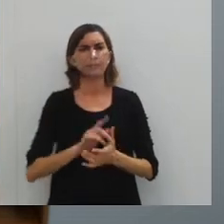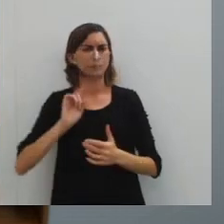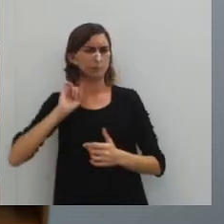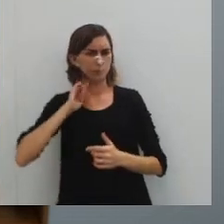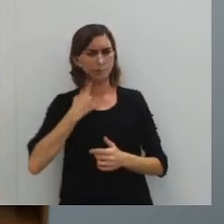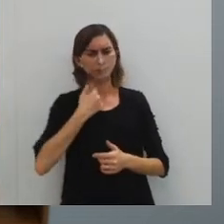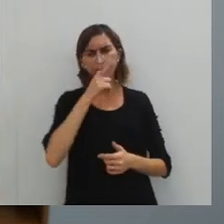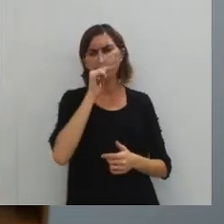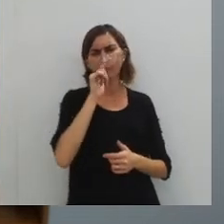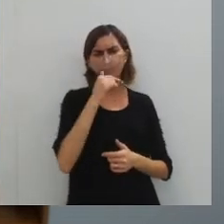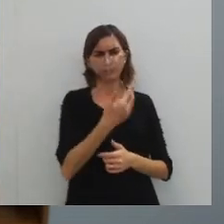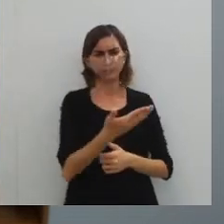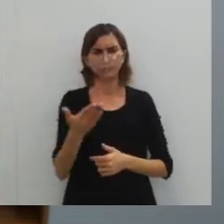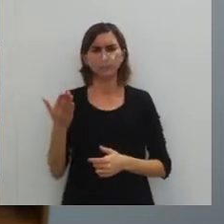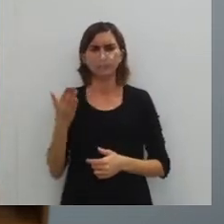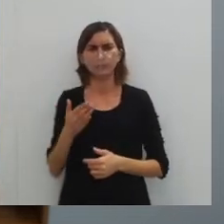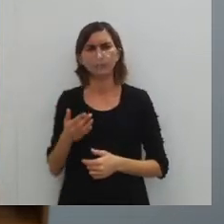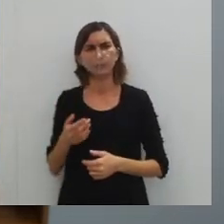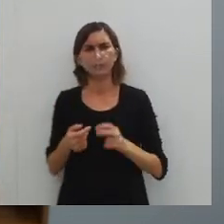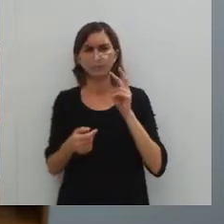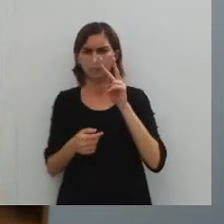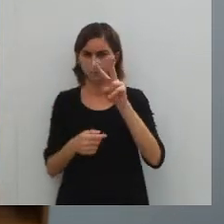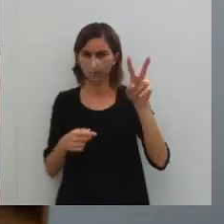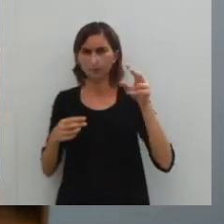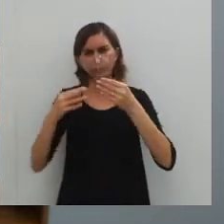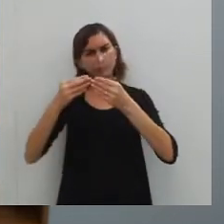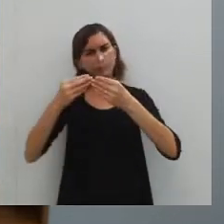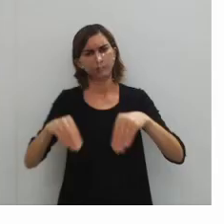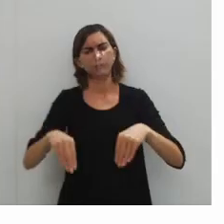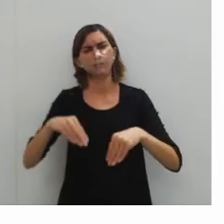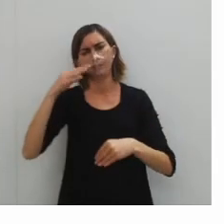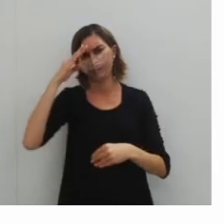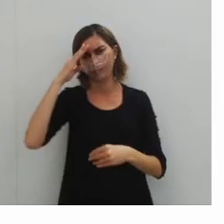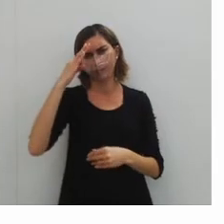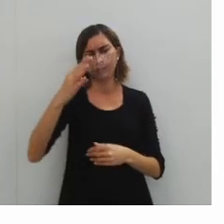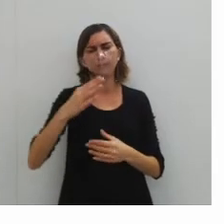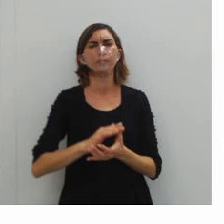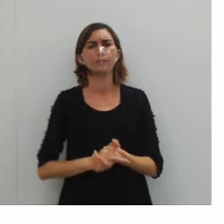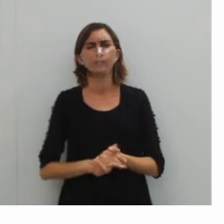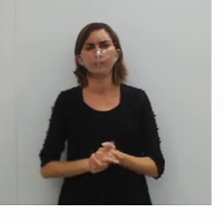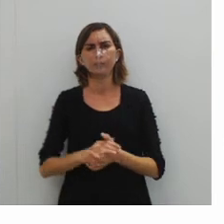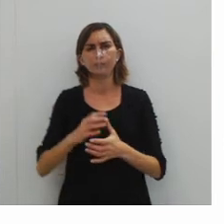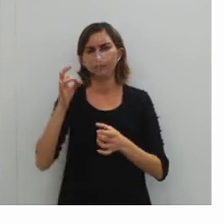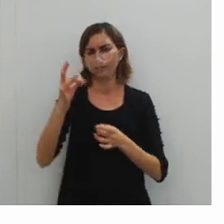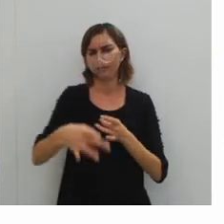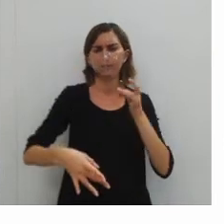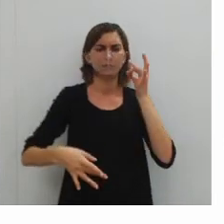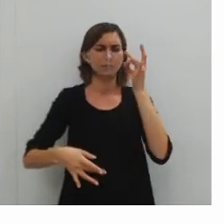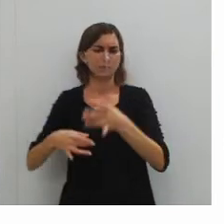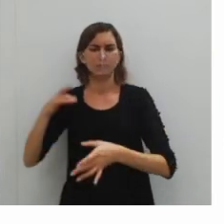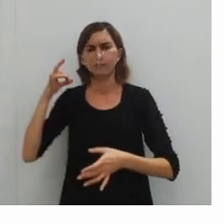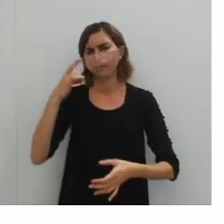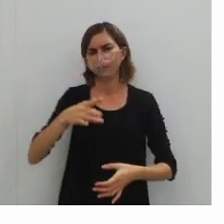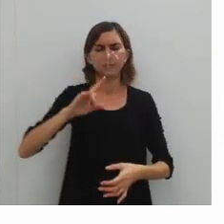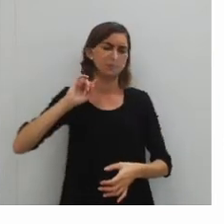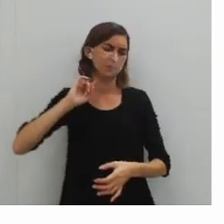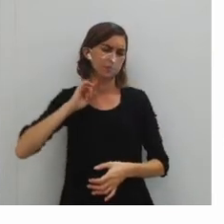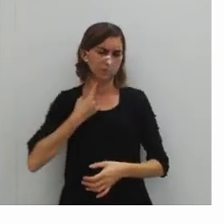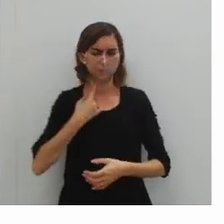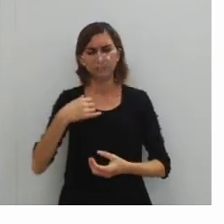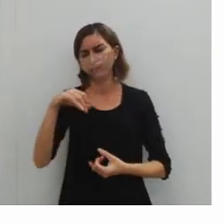Poluição das águas é provocada principalmente pelo despejo de lixo, resíduos